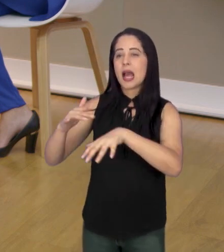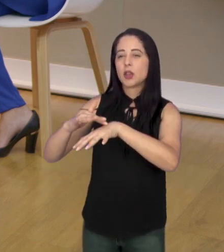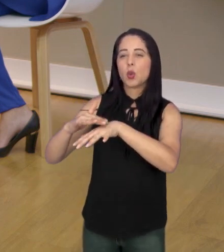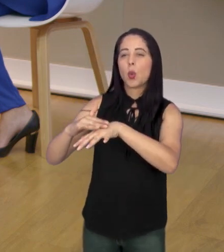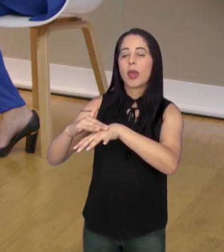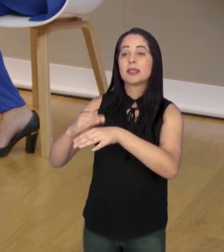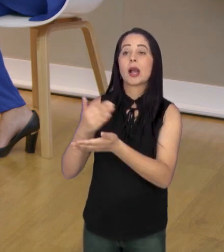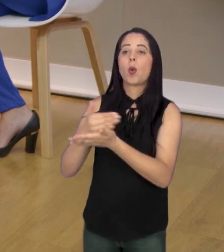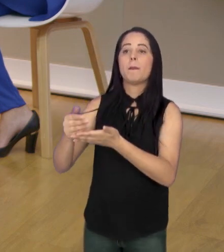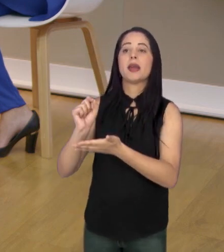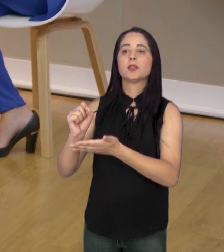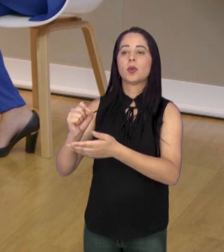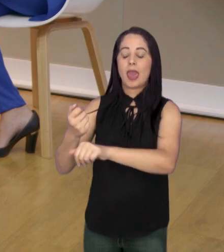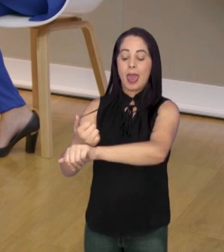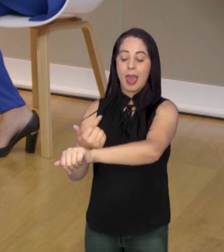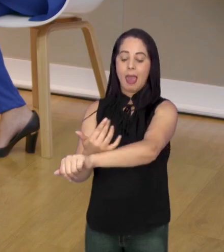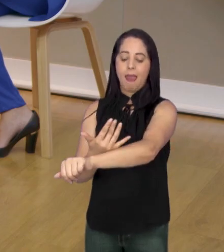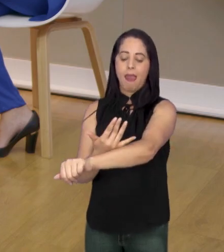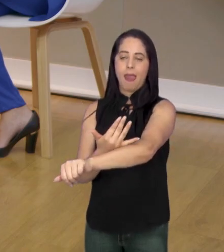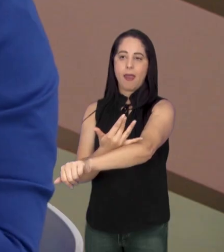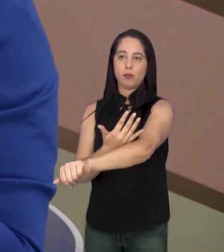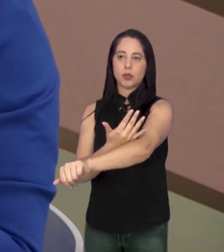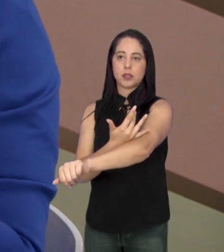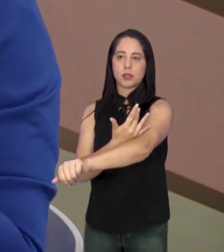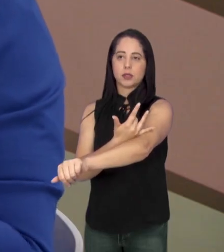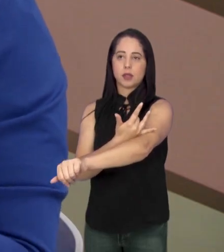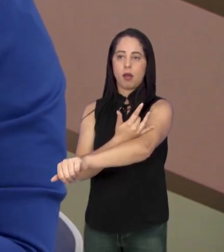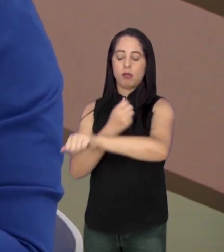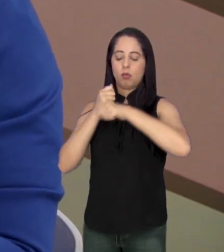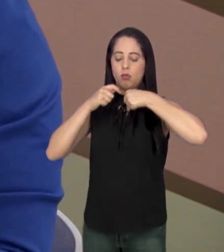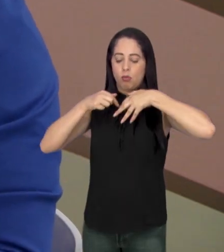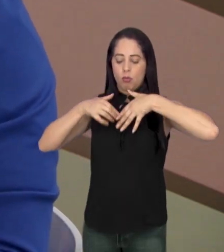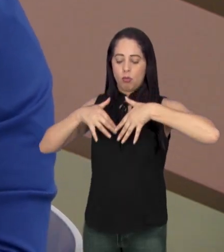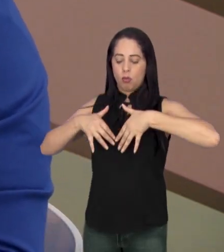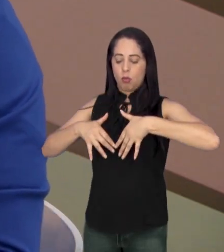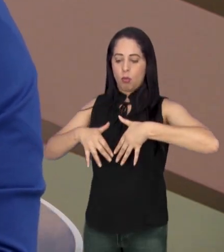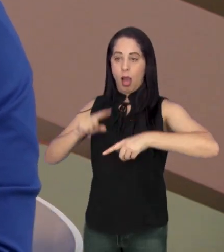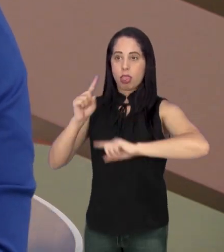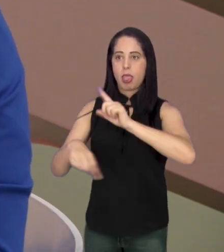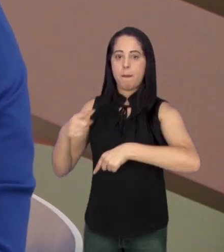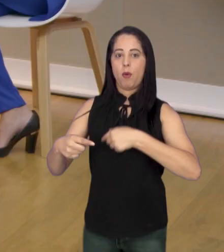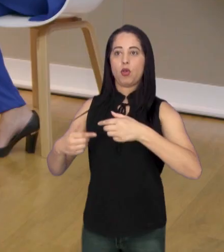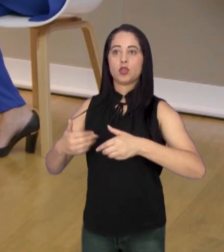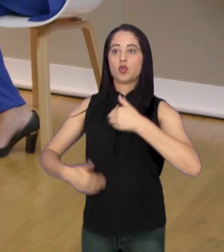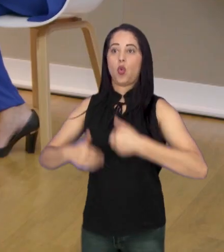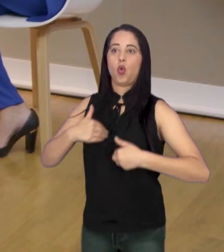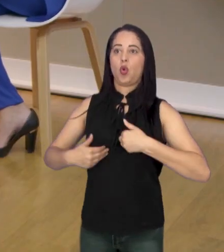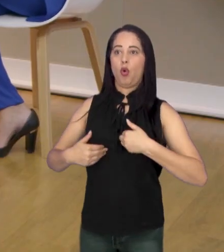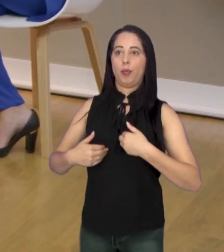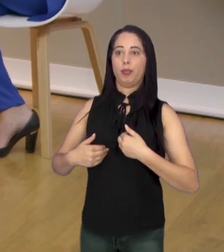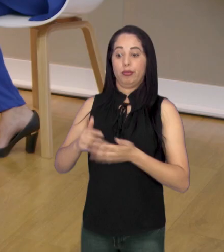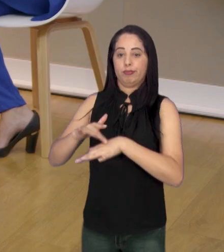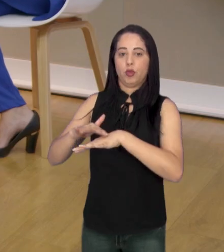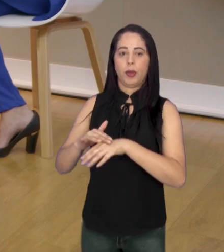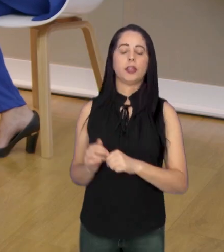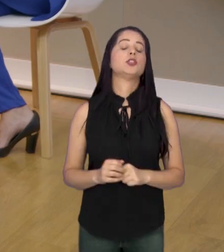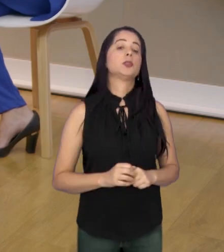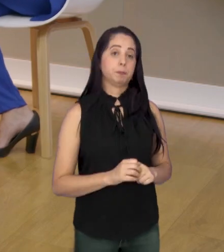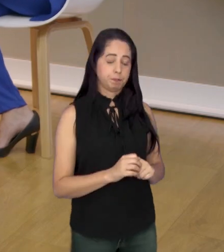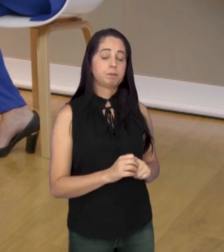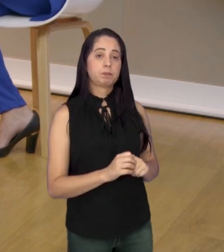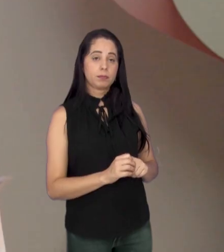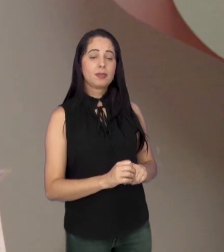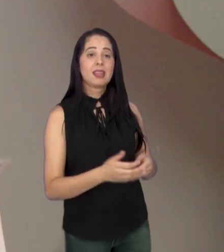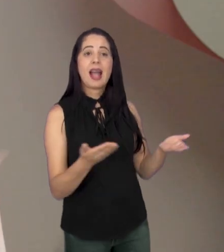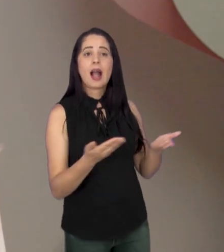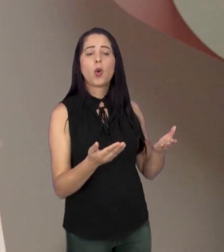nos sentimentos, para depois vir se alojada no corpo físico. No corpo. E já que nós estamos falando de sentimentos, né? É legal